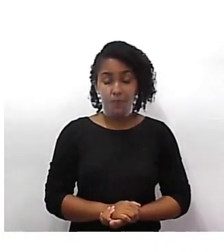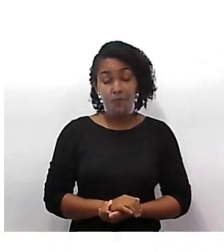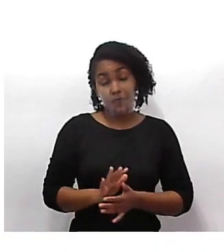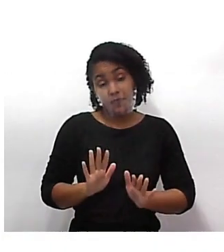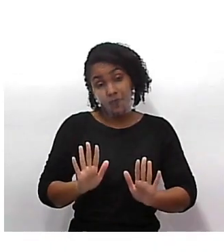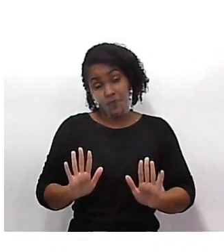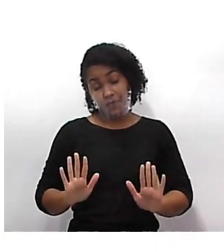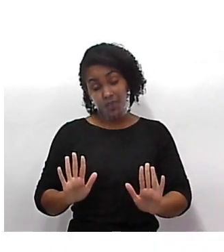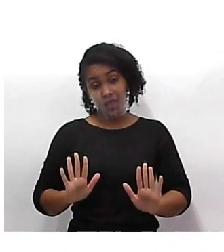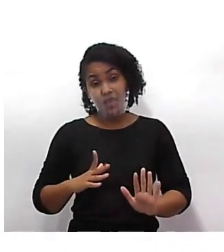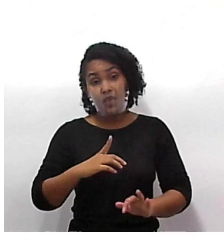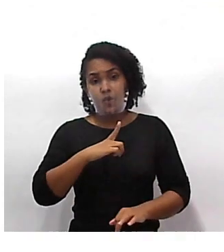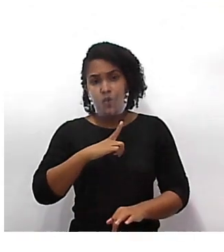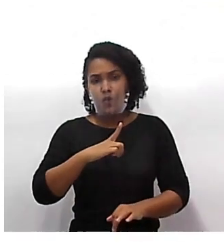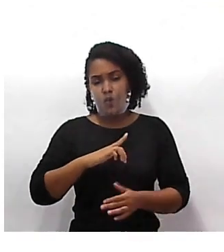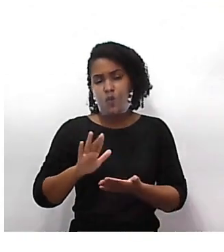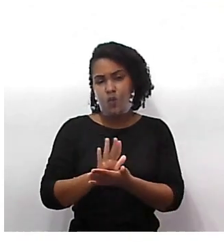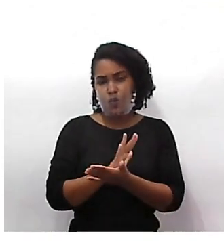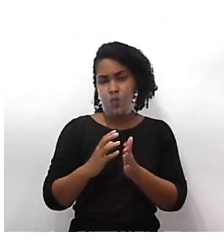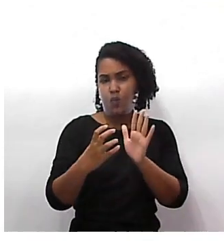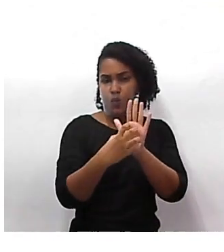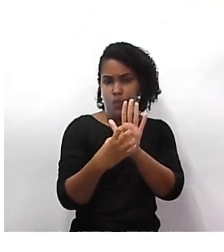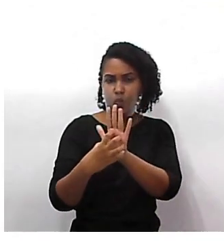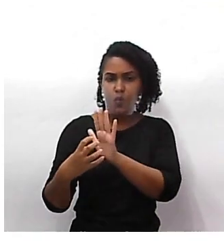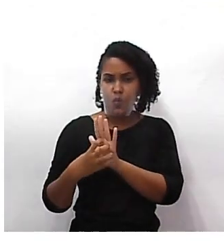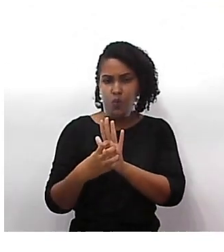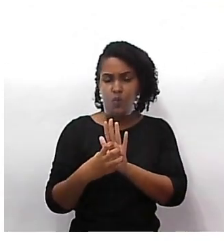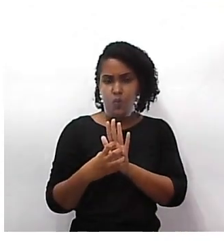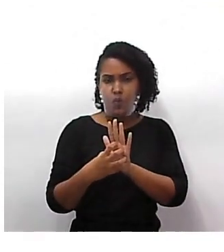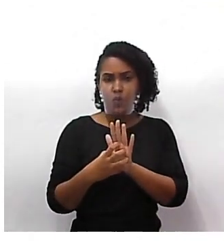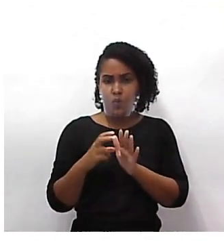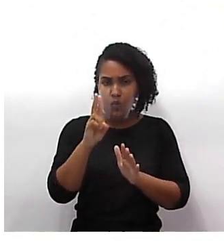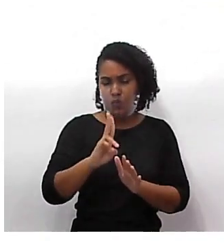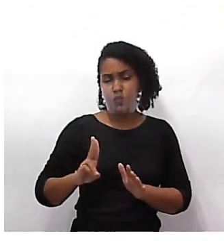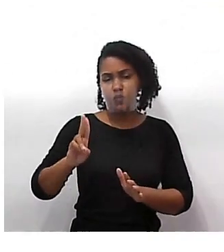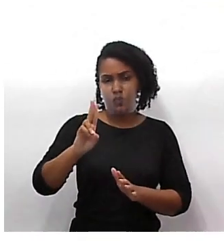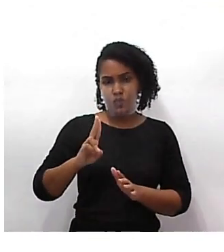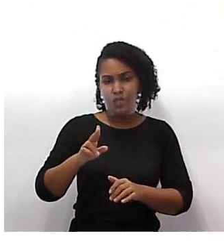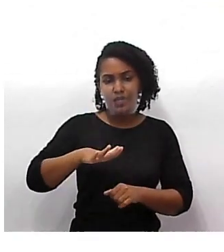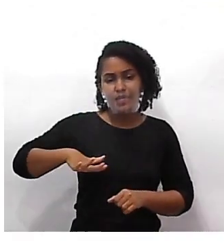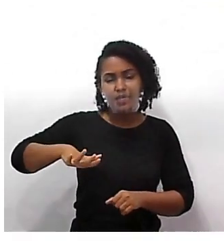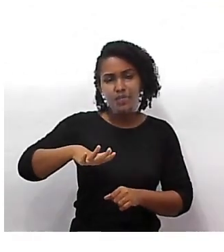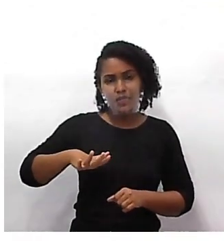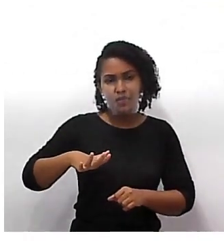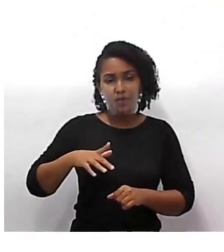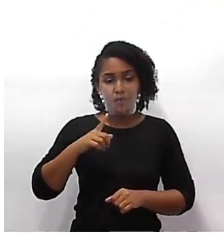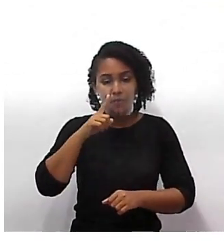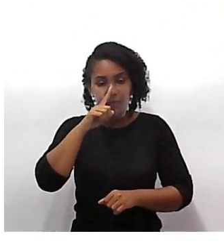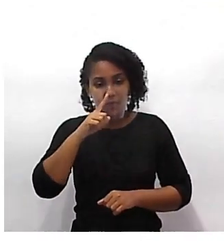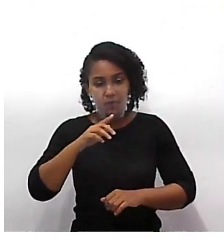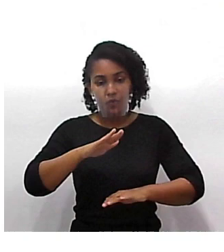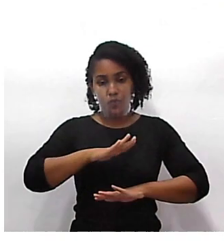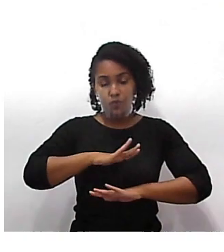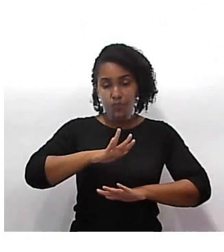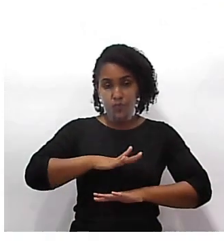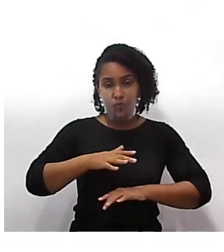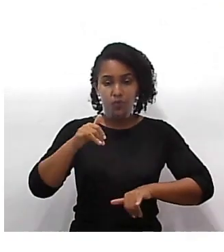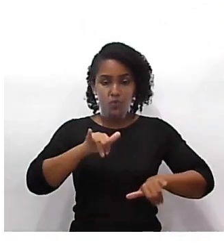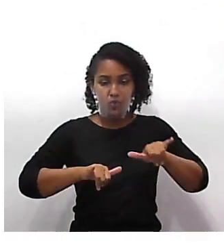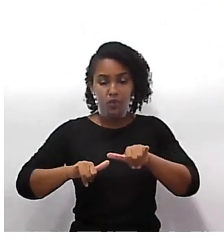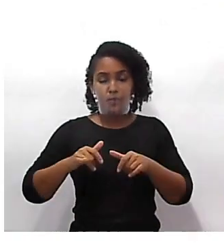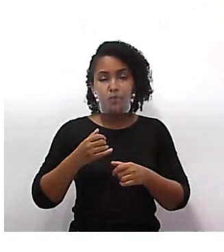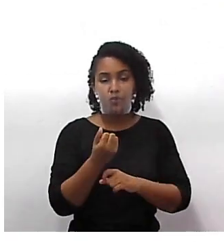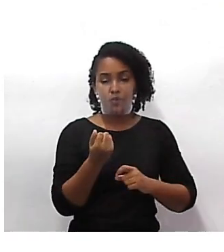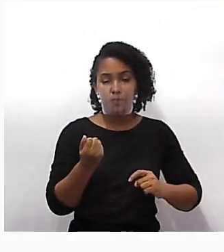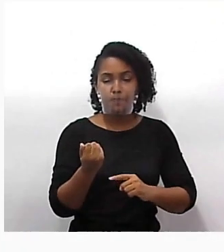Bem, nós temos aqui algumas simbologias de placas de biossegurança, como riscos físicos, químicos e